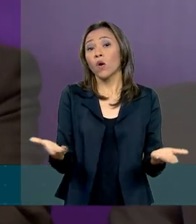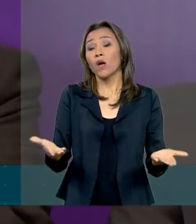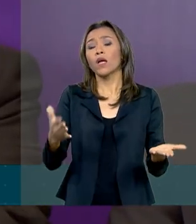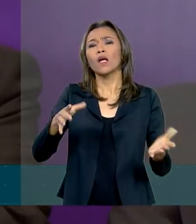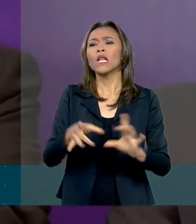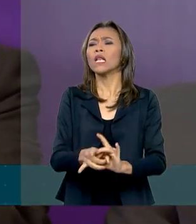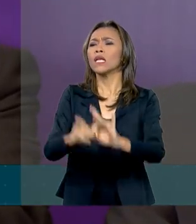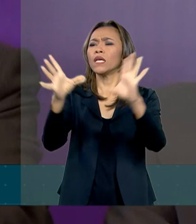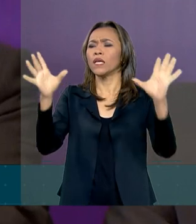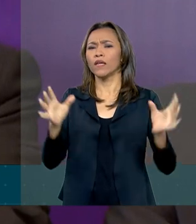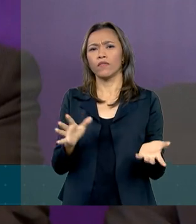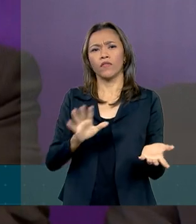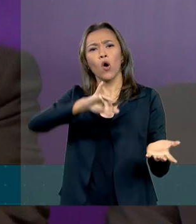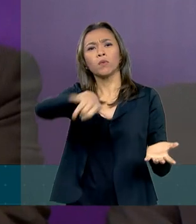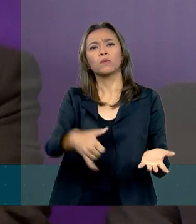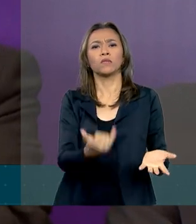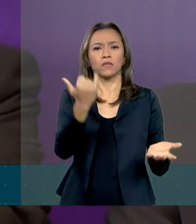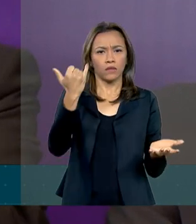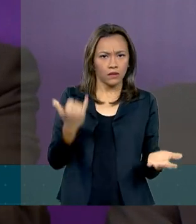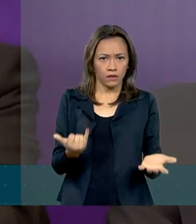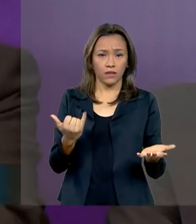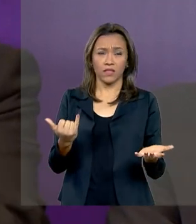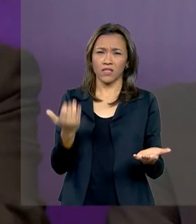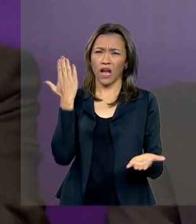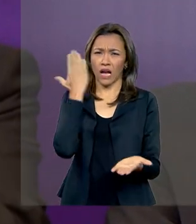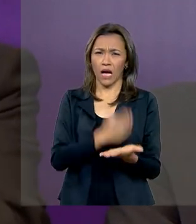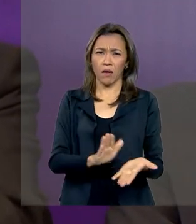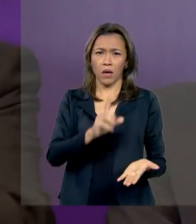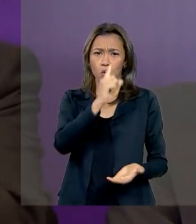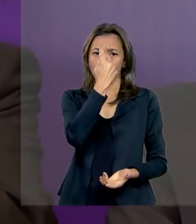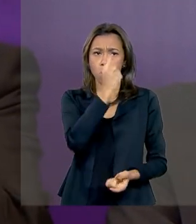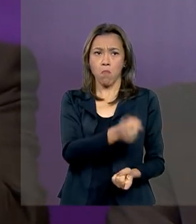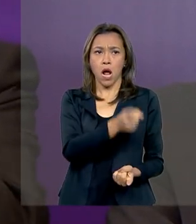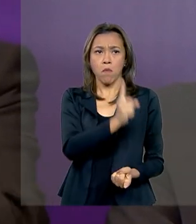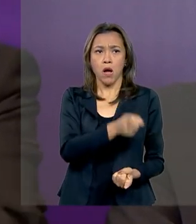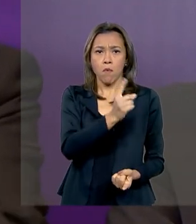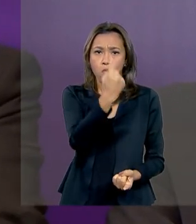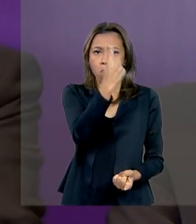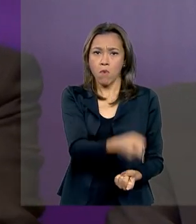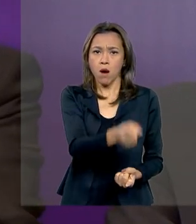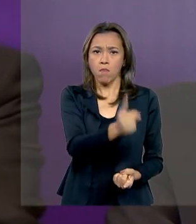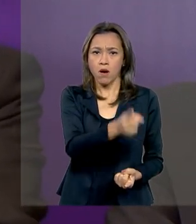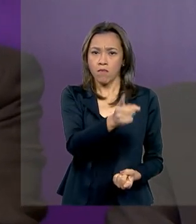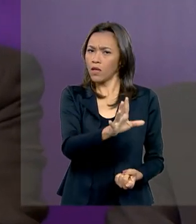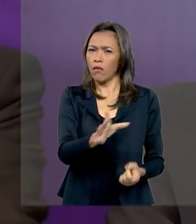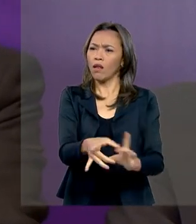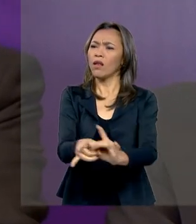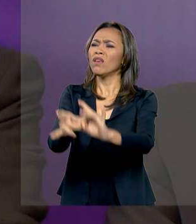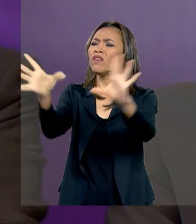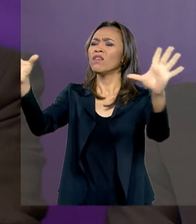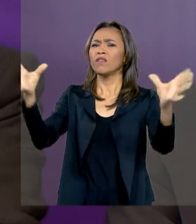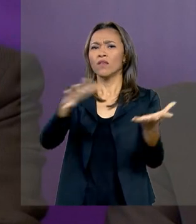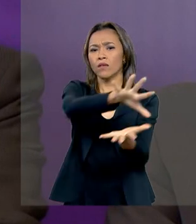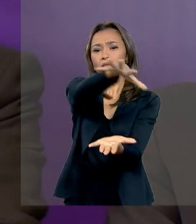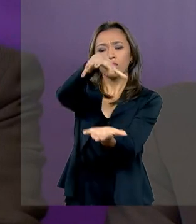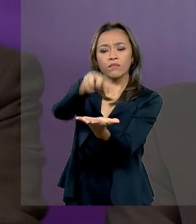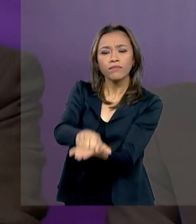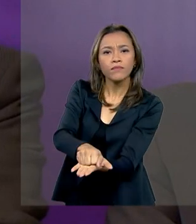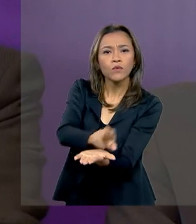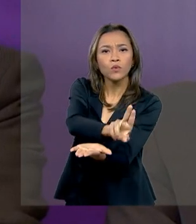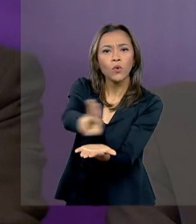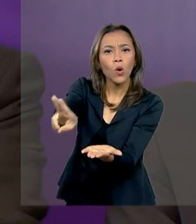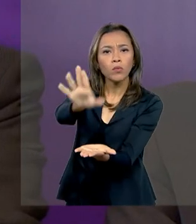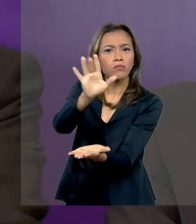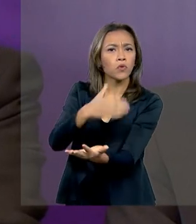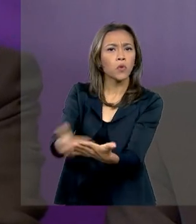opções, mais concorrência, acabar com o monopólio. Mais liberdade. Estando cadastrado, qualquer